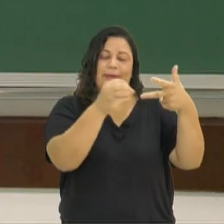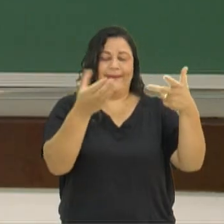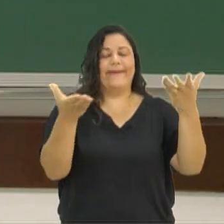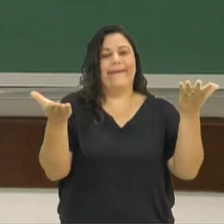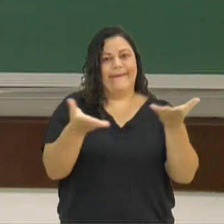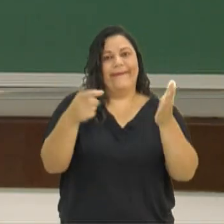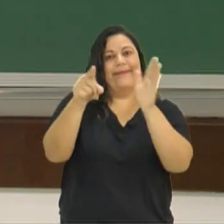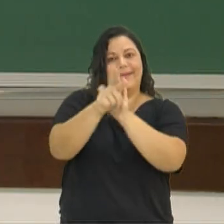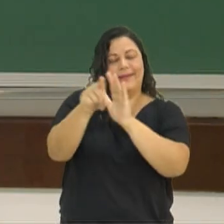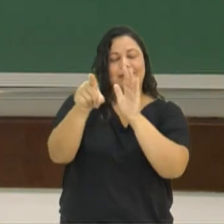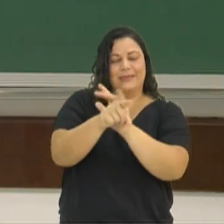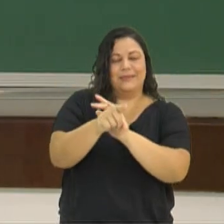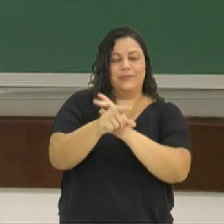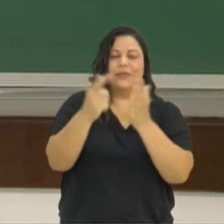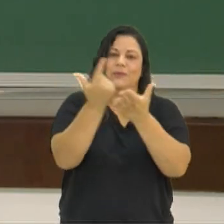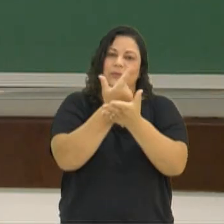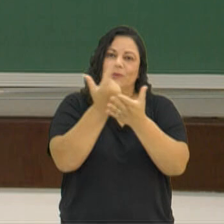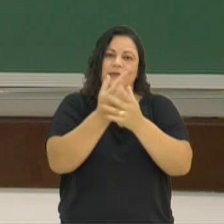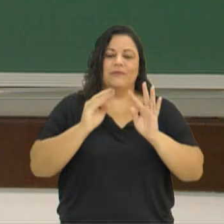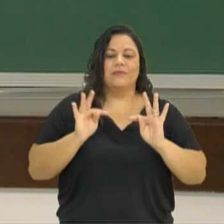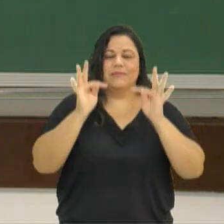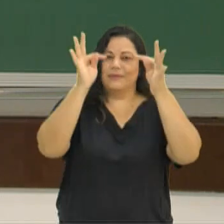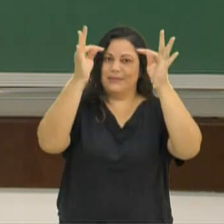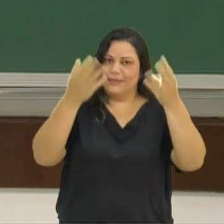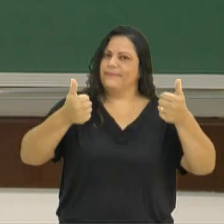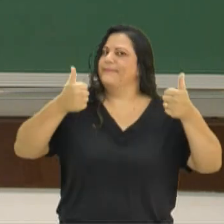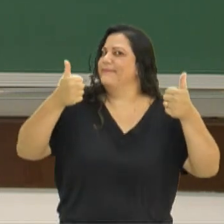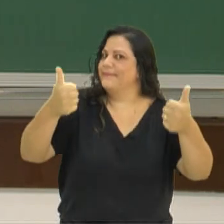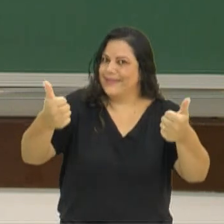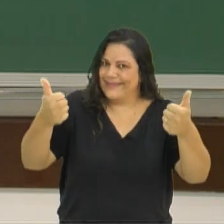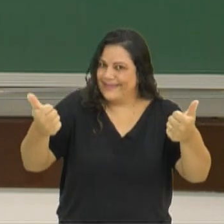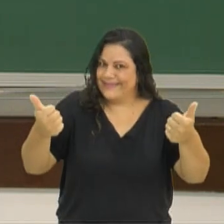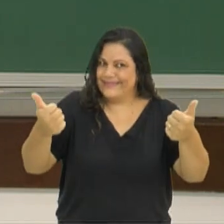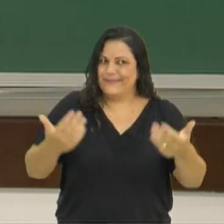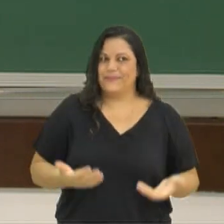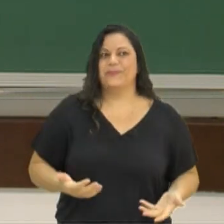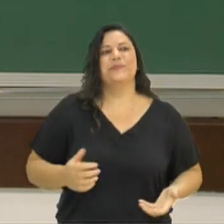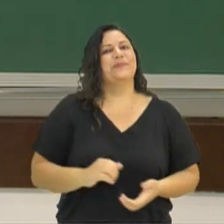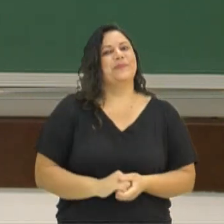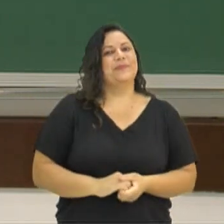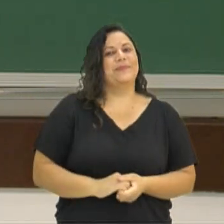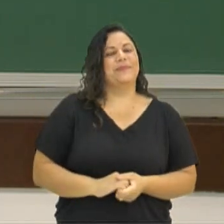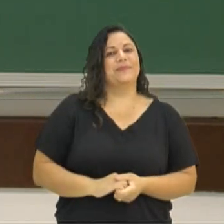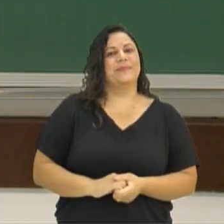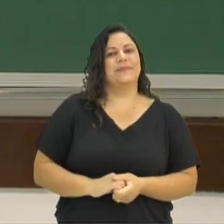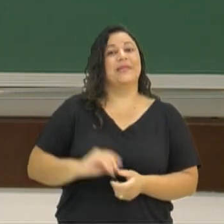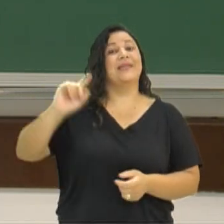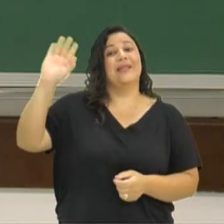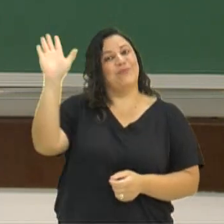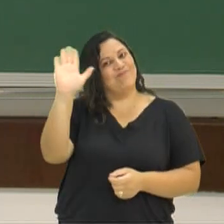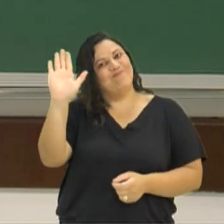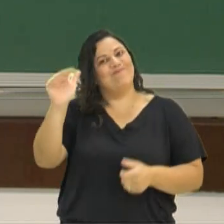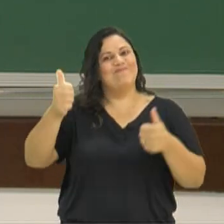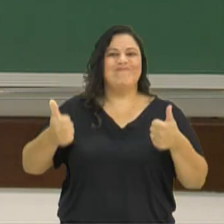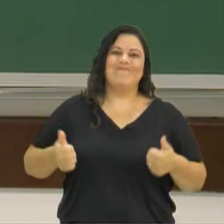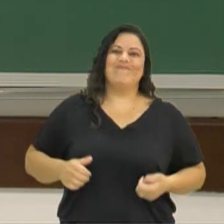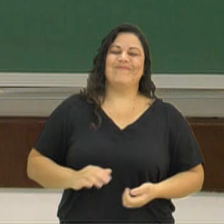os livros e a tecnologia. Beleza? É isto? Então, hasta. Tchau!